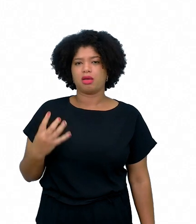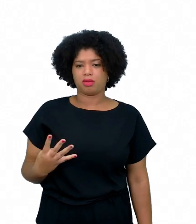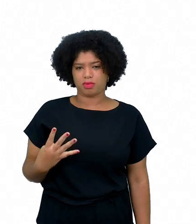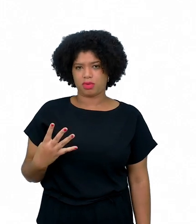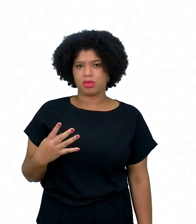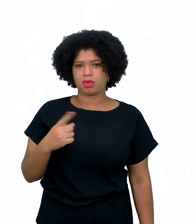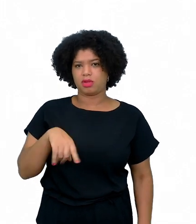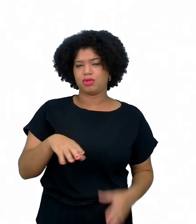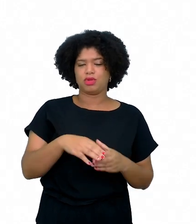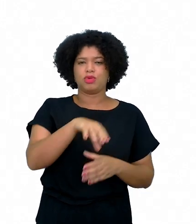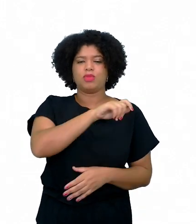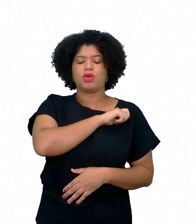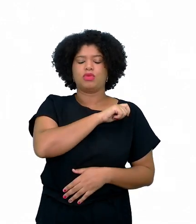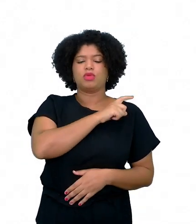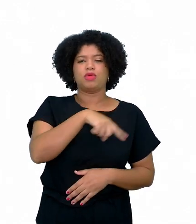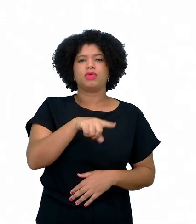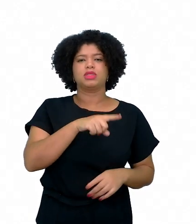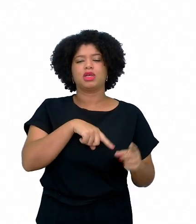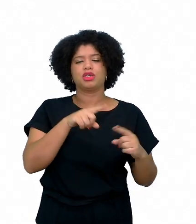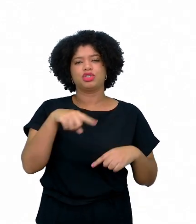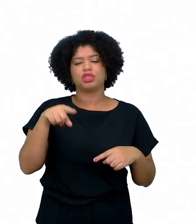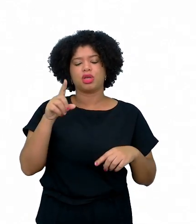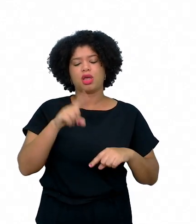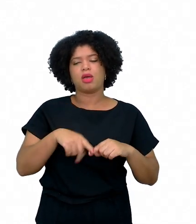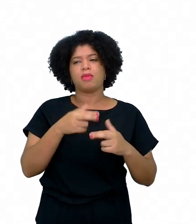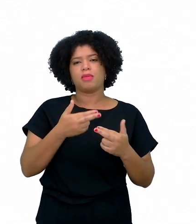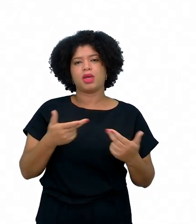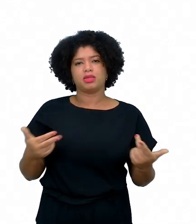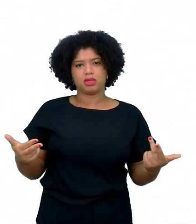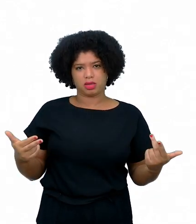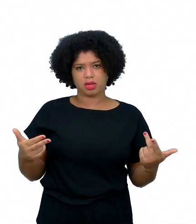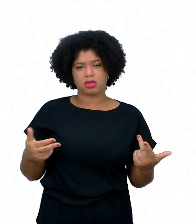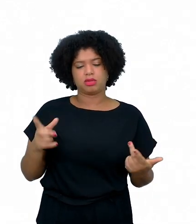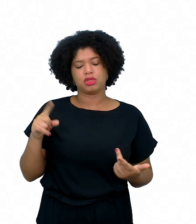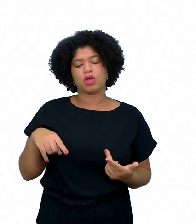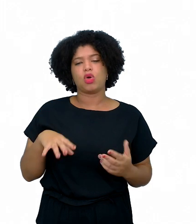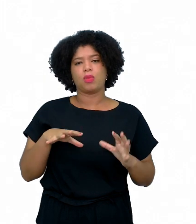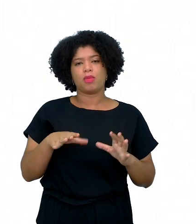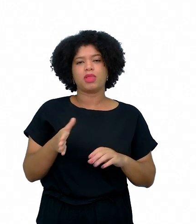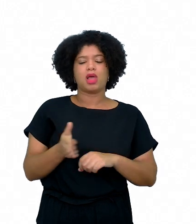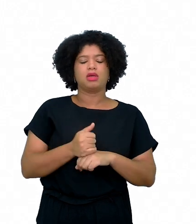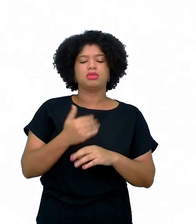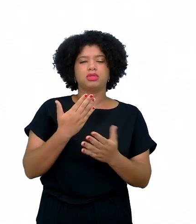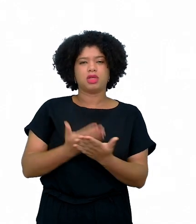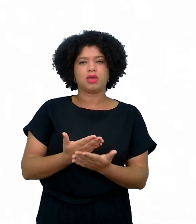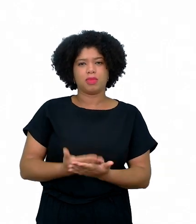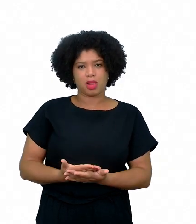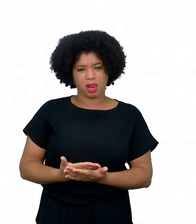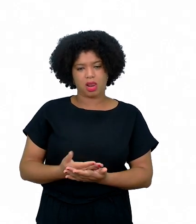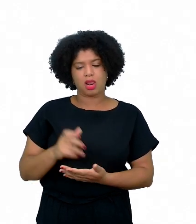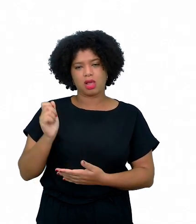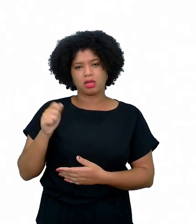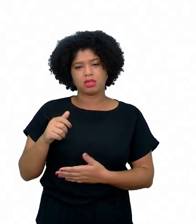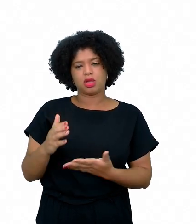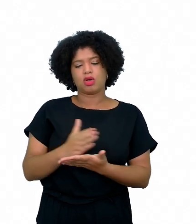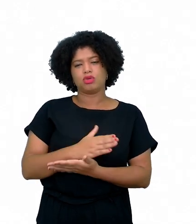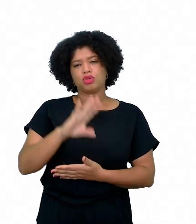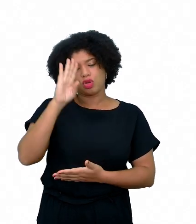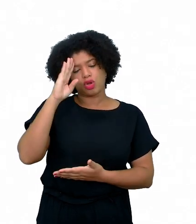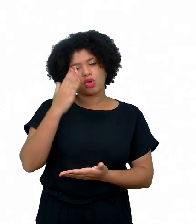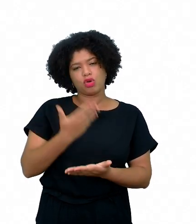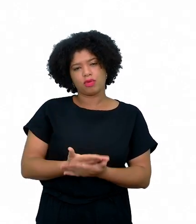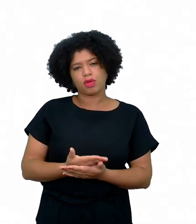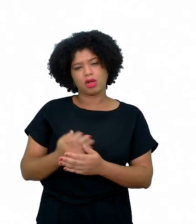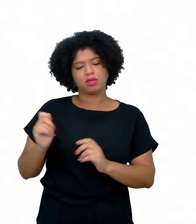tá? Vocês podem indicar materiais, né? Aqui é o momento do antes da aula de indicar materiais e fontes confiáveis,